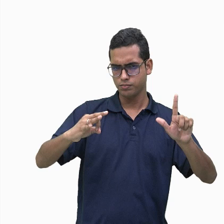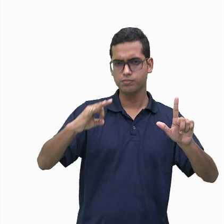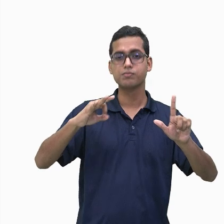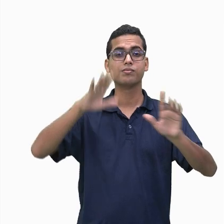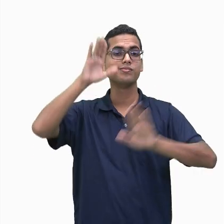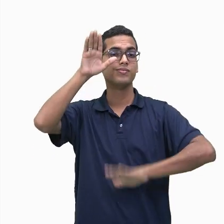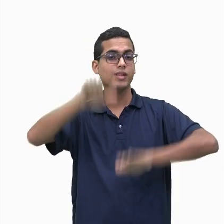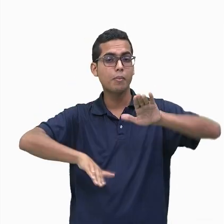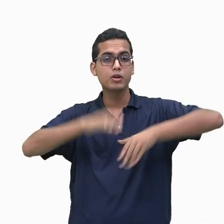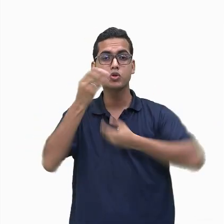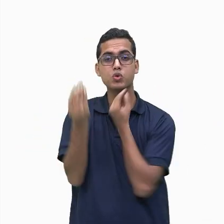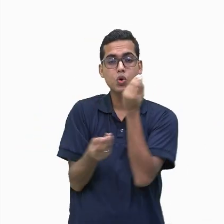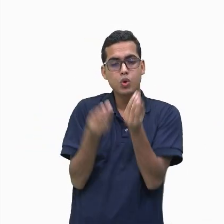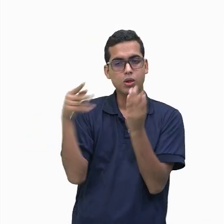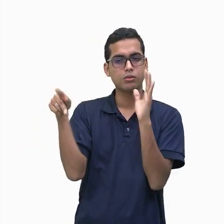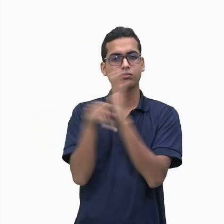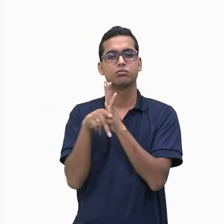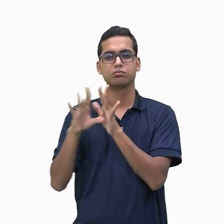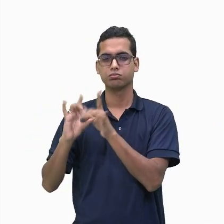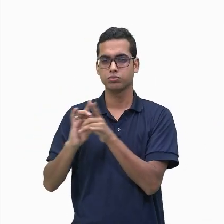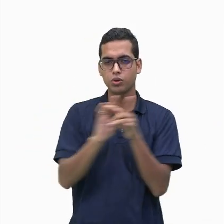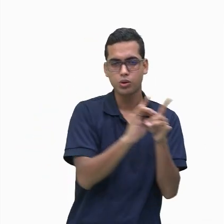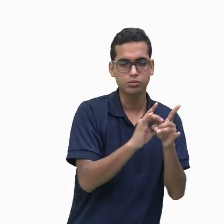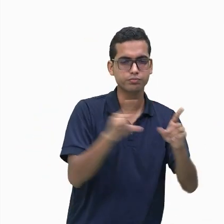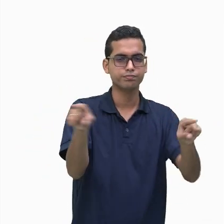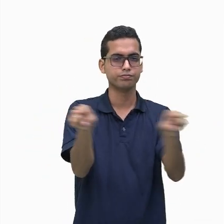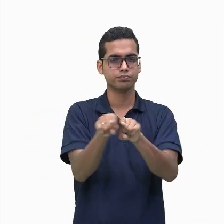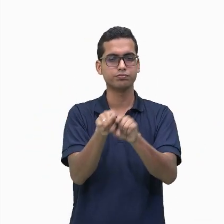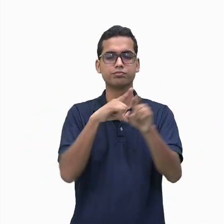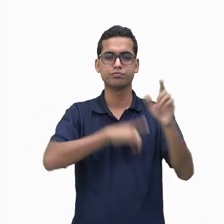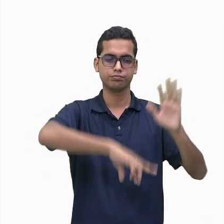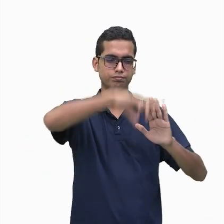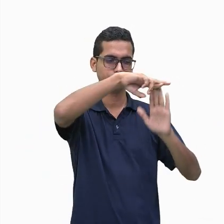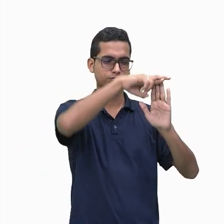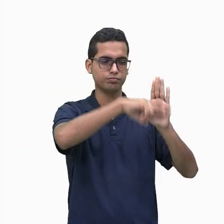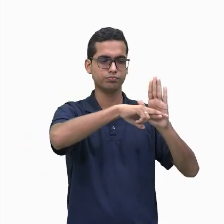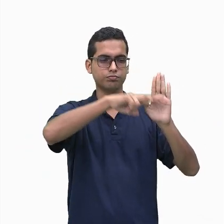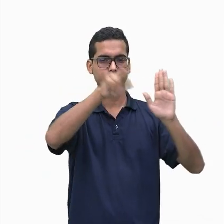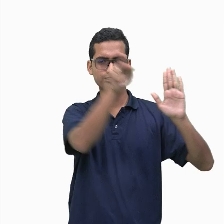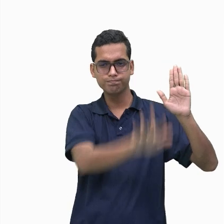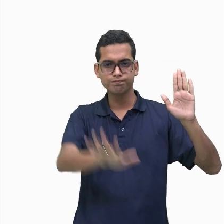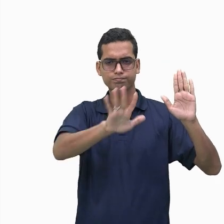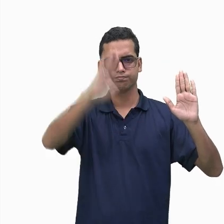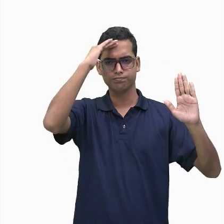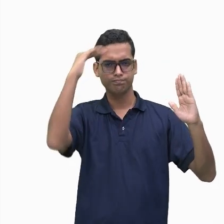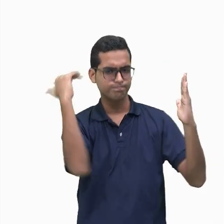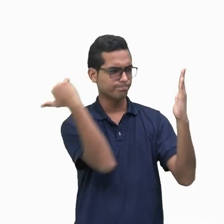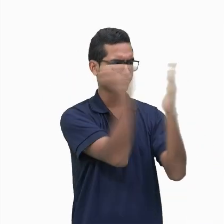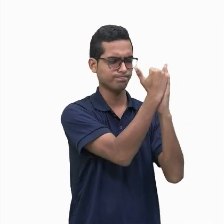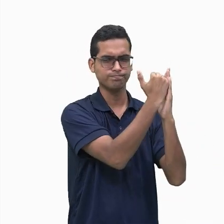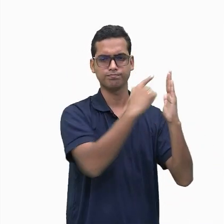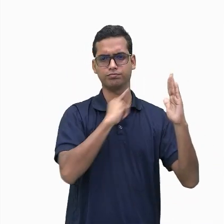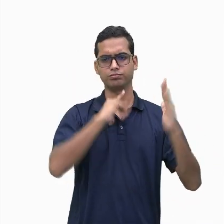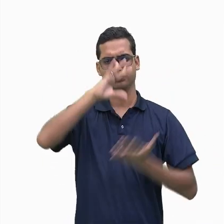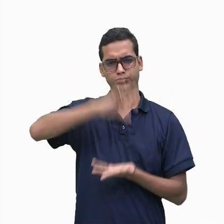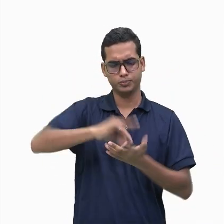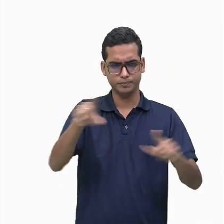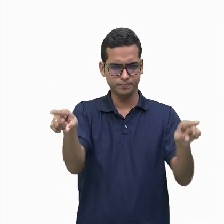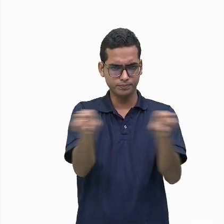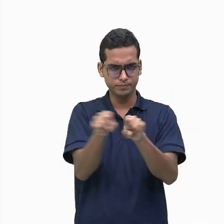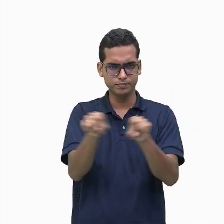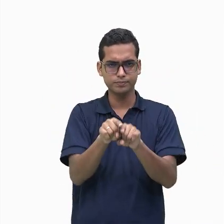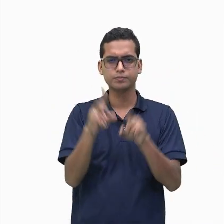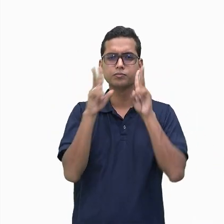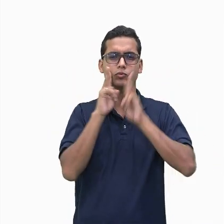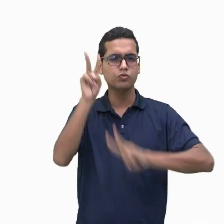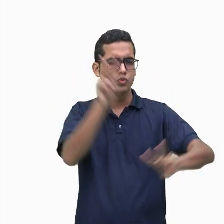expressão, mas seguem alguns princípios gerais. Então nós temos o quê? Visual, cênica,